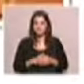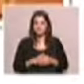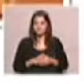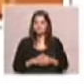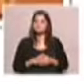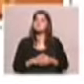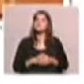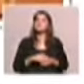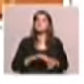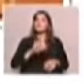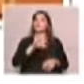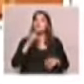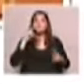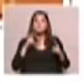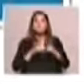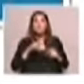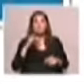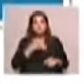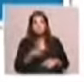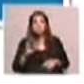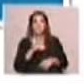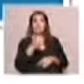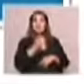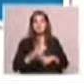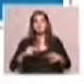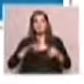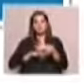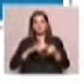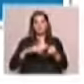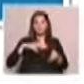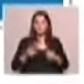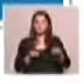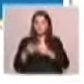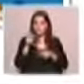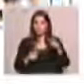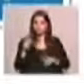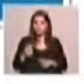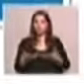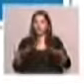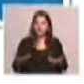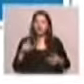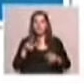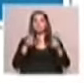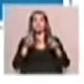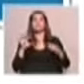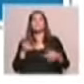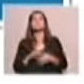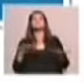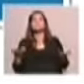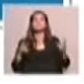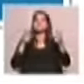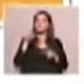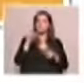O 45º Encontro Nacional da Associação Portuguesa de Gestão de Pessoas está subordinado ao tema